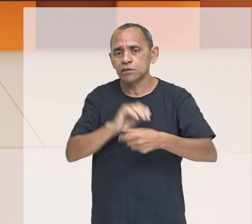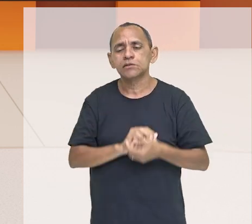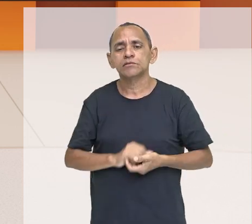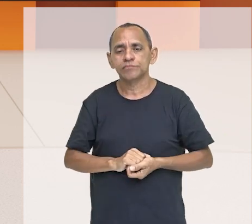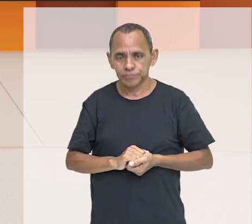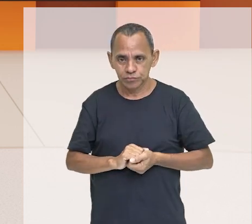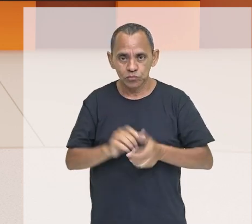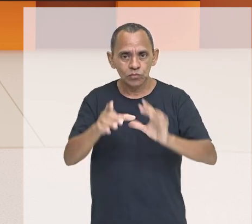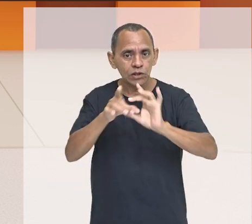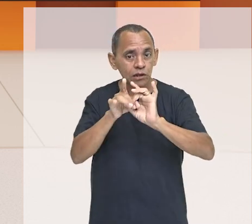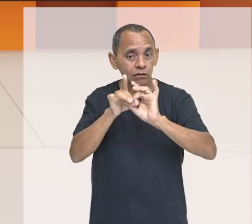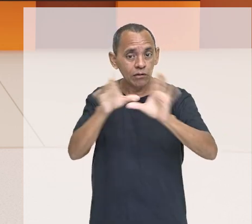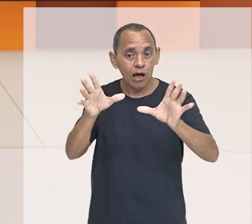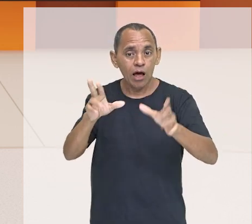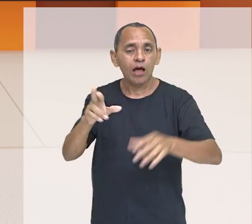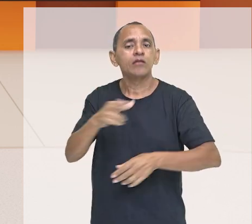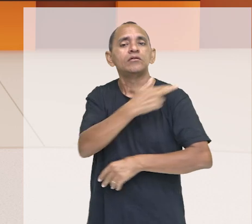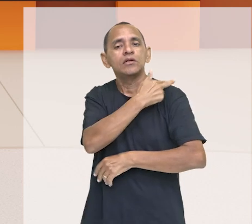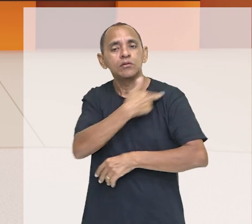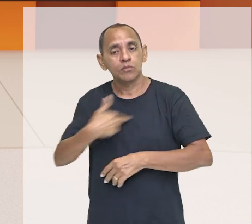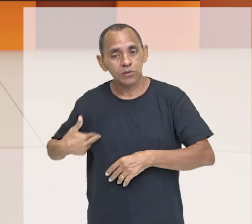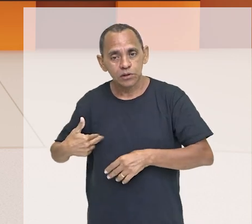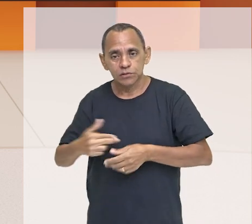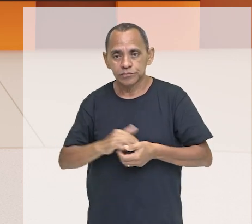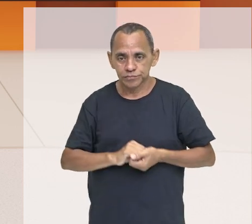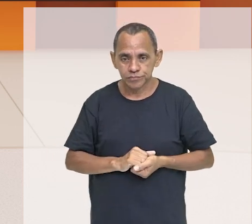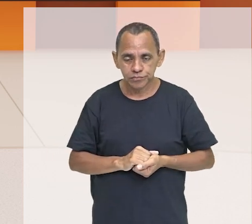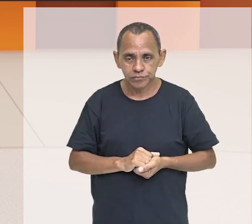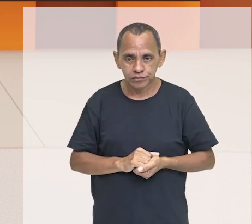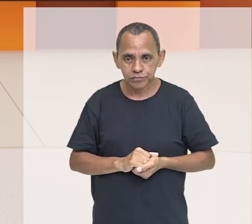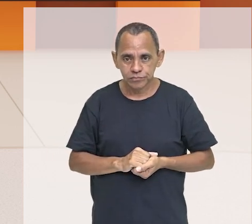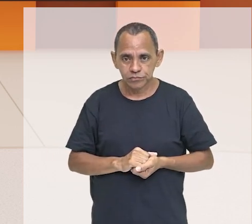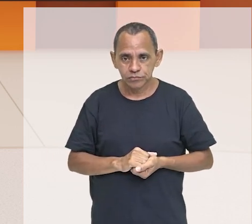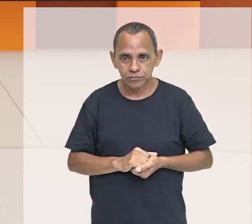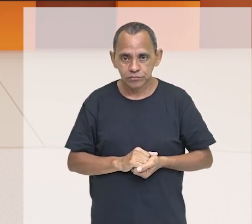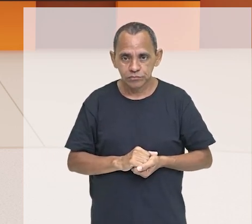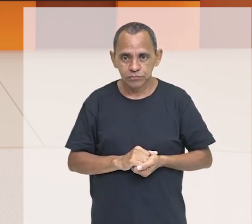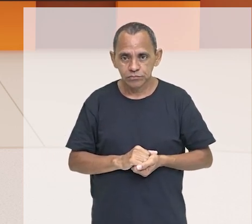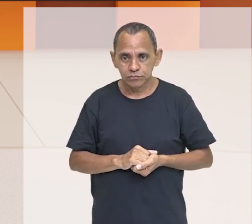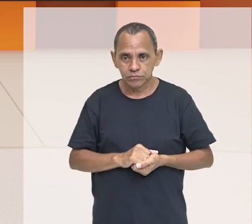sempre disputam as eleições são os democratas e os republicanos, não é isso?